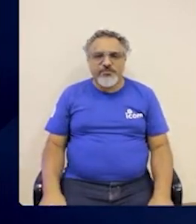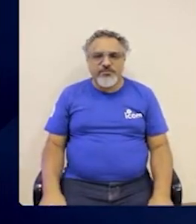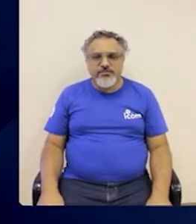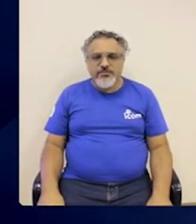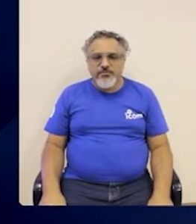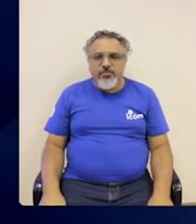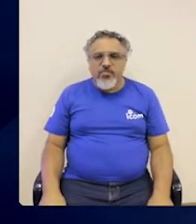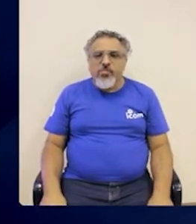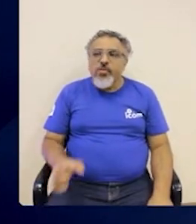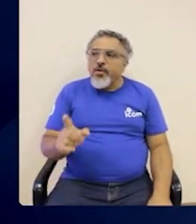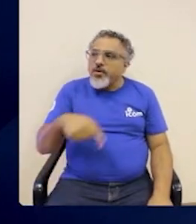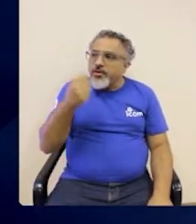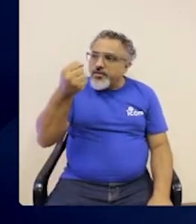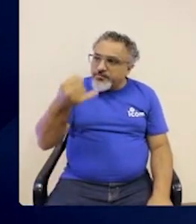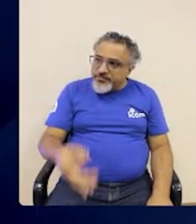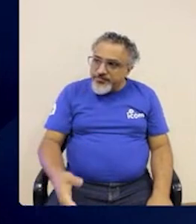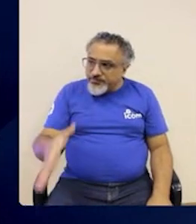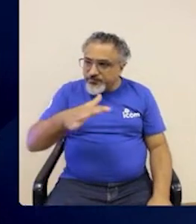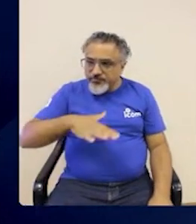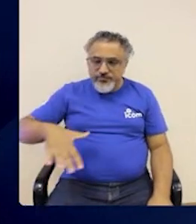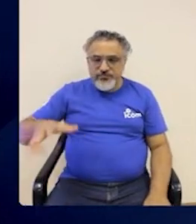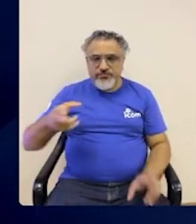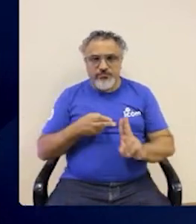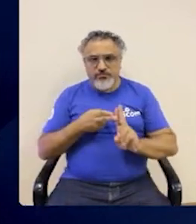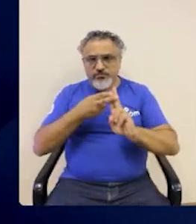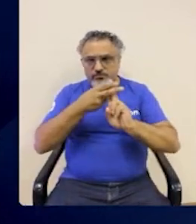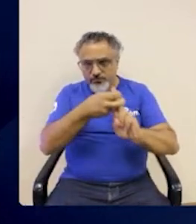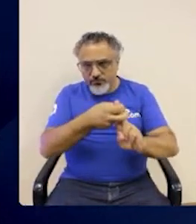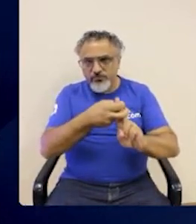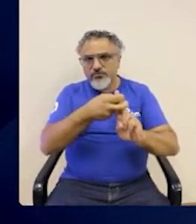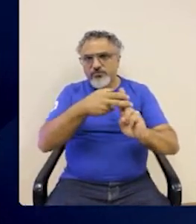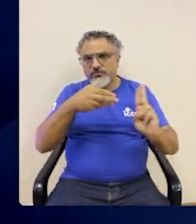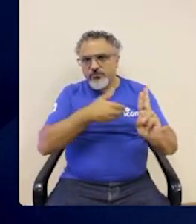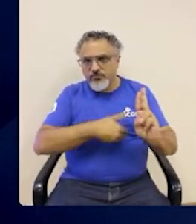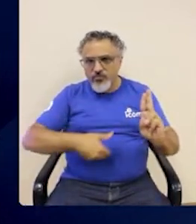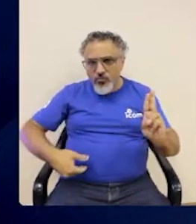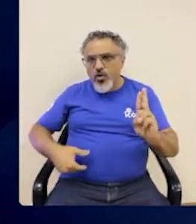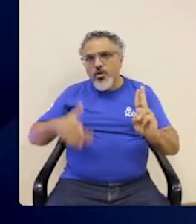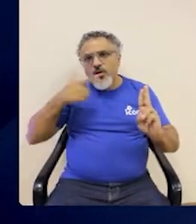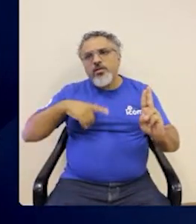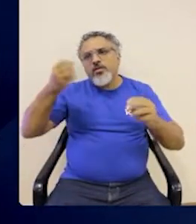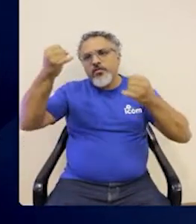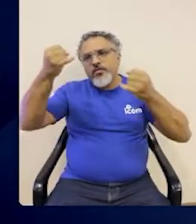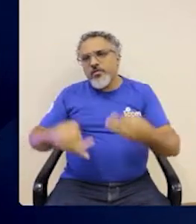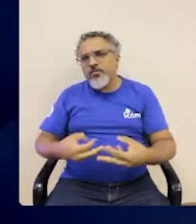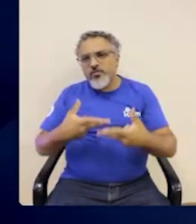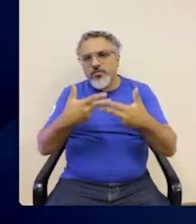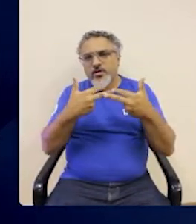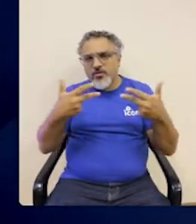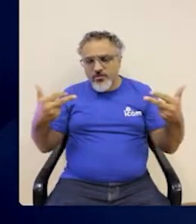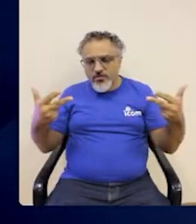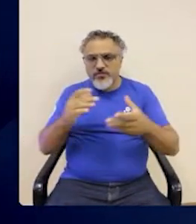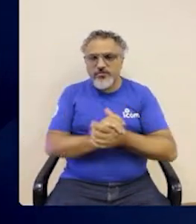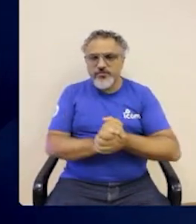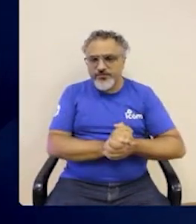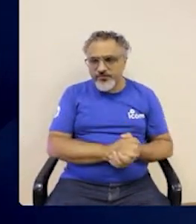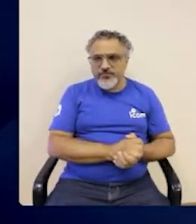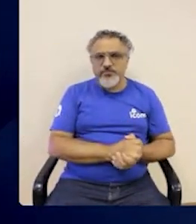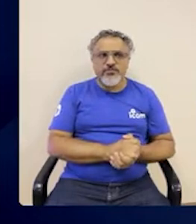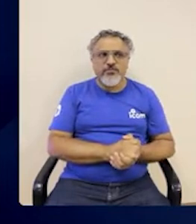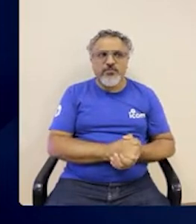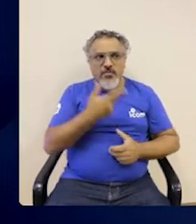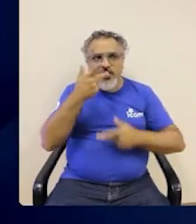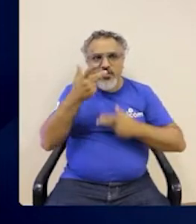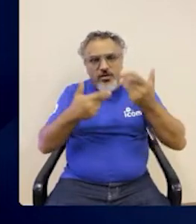Quando a gente fala, né, de Sistema Único de Saúde, quando a gente fala de serviços públicos, a gente está falando de bastante coisa, né? A gente está falando